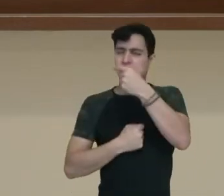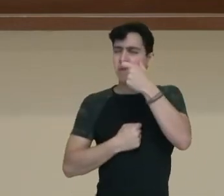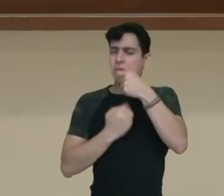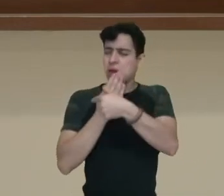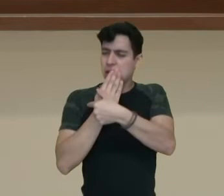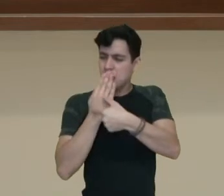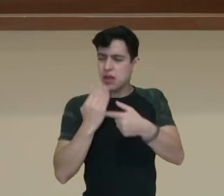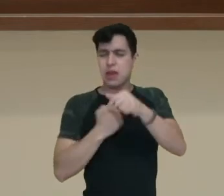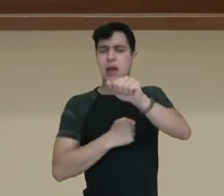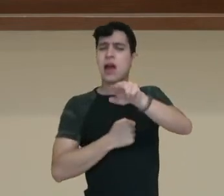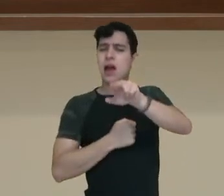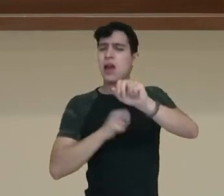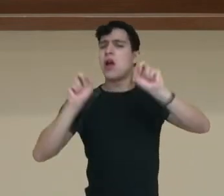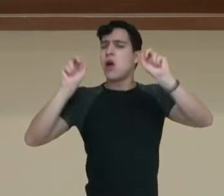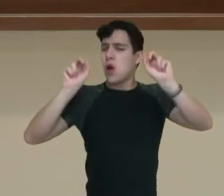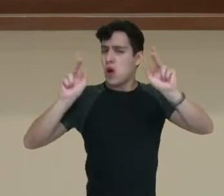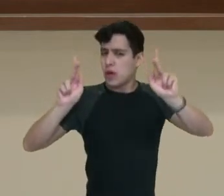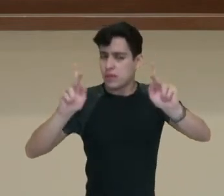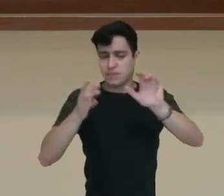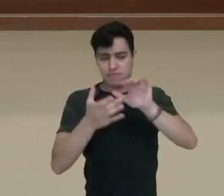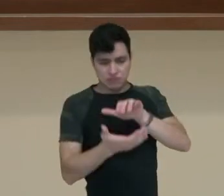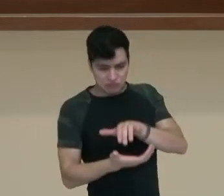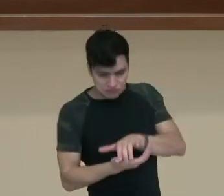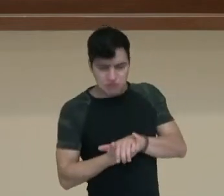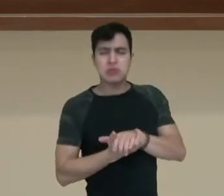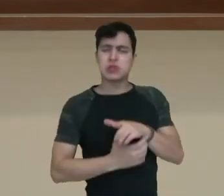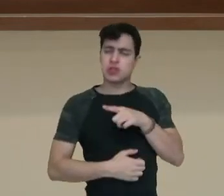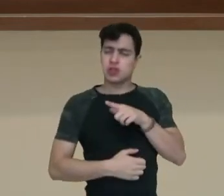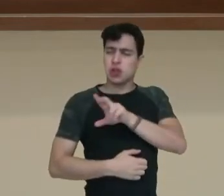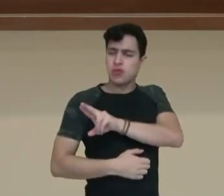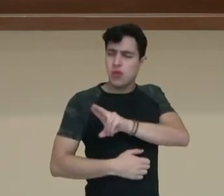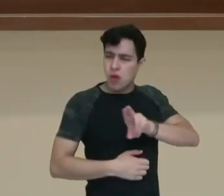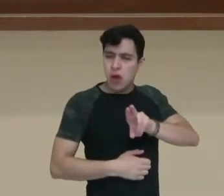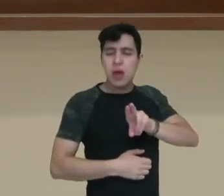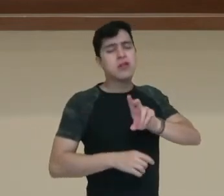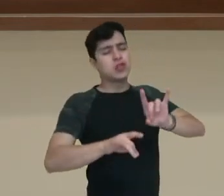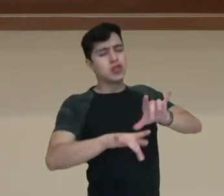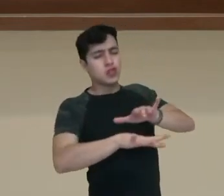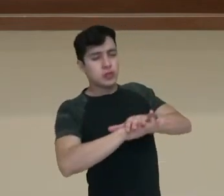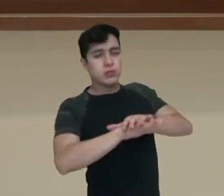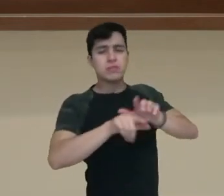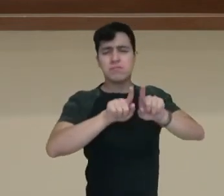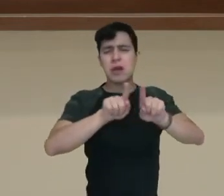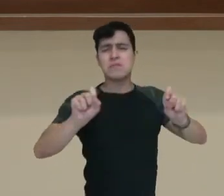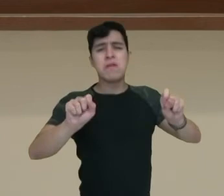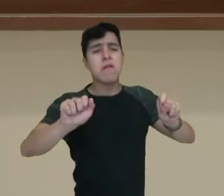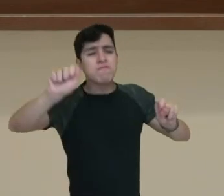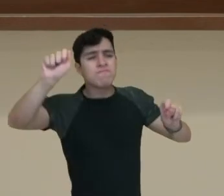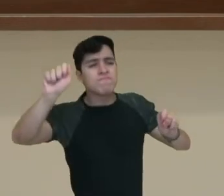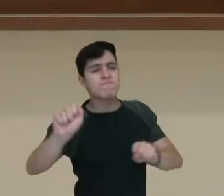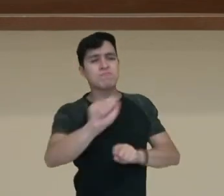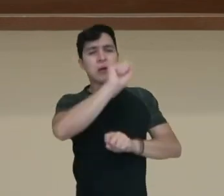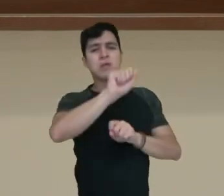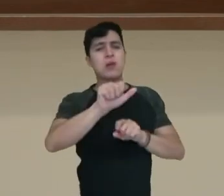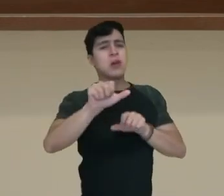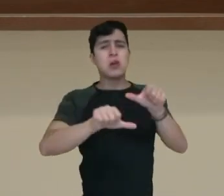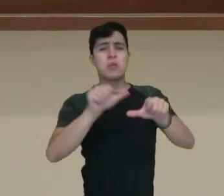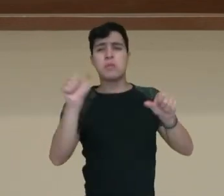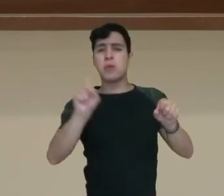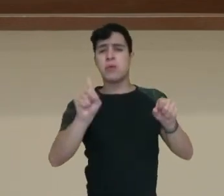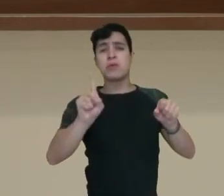texto é a Ana Paula. Ela apareceu ali, mas poderia não aparecer, que não ia mudar muita coisa na notícia em